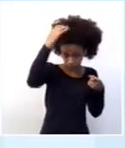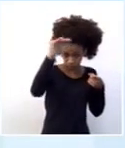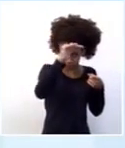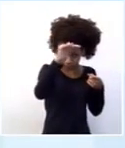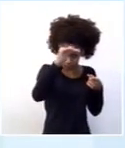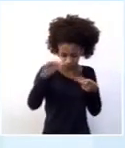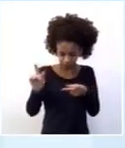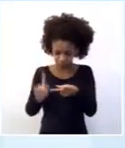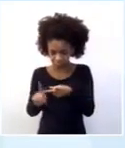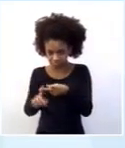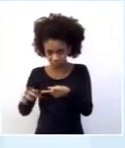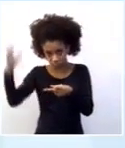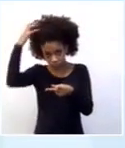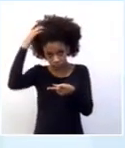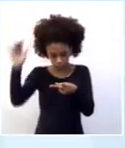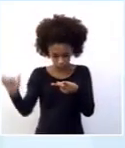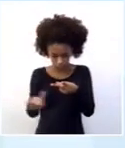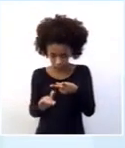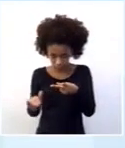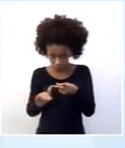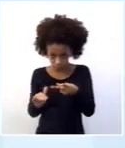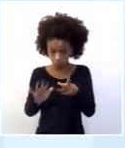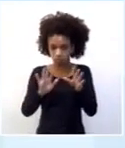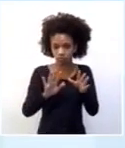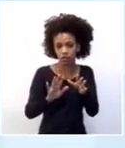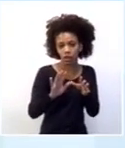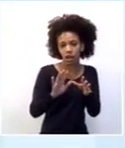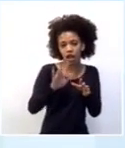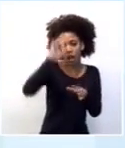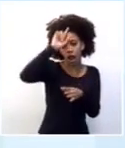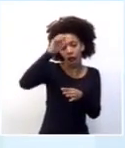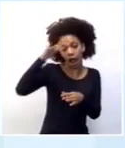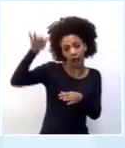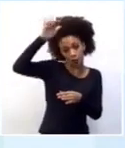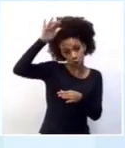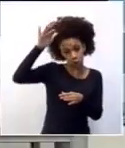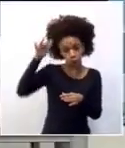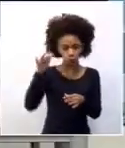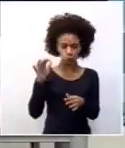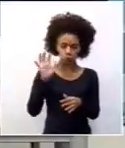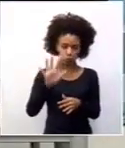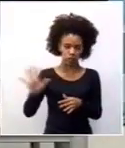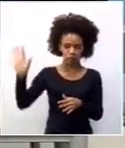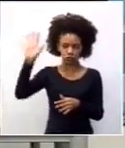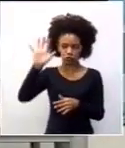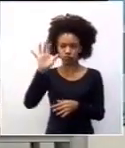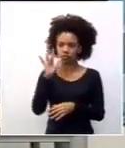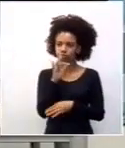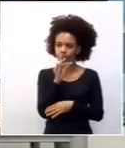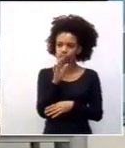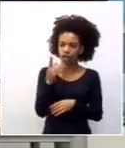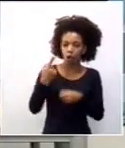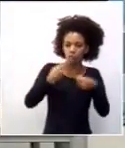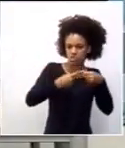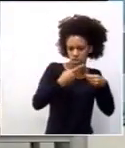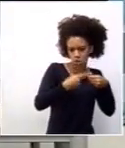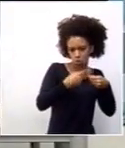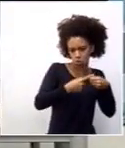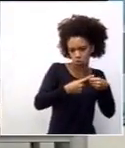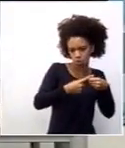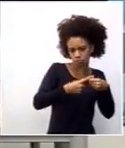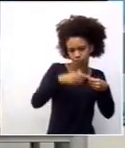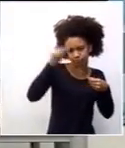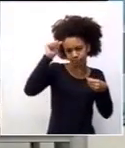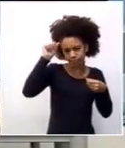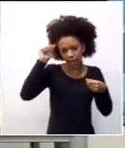disputar. Só um breve parênteses, Alto Egito, pessoal, vai ficar na região mais para o interior da África, mais afastado